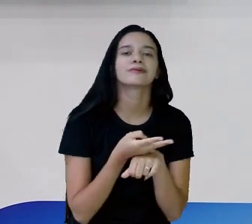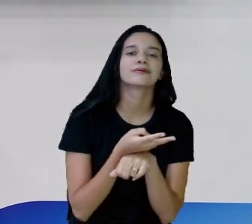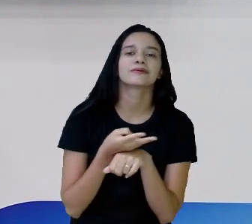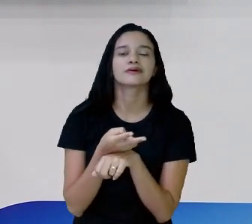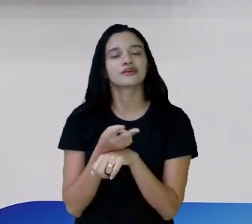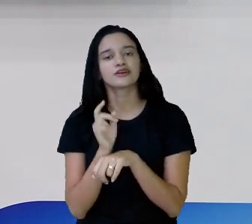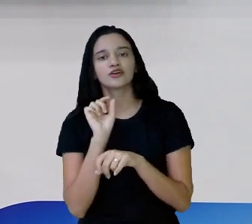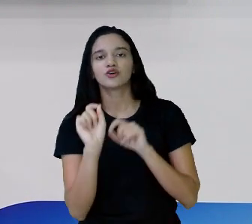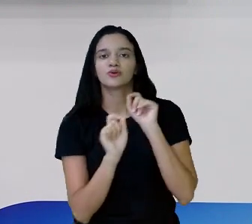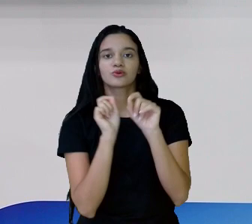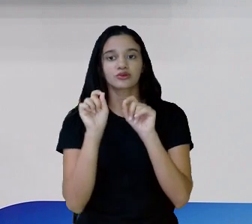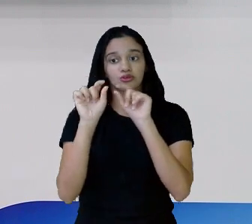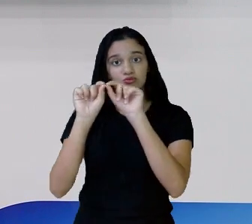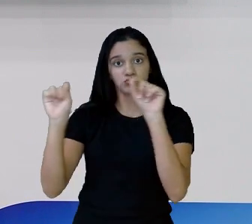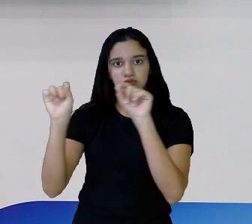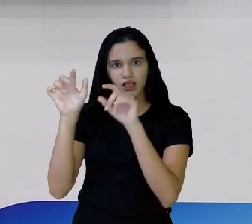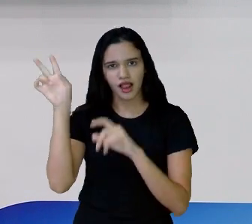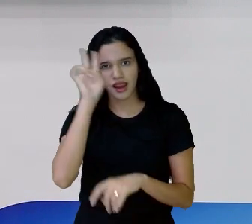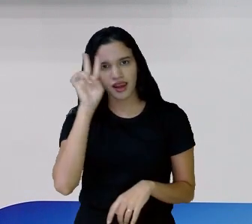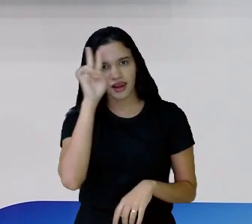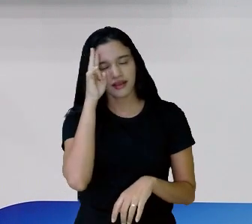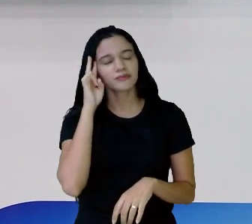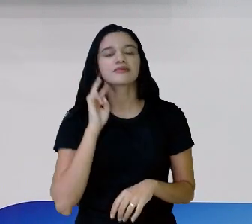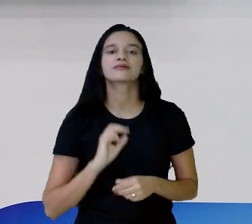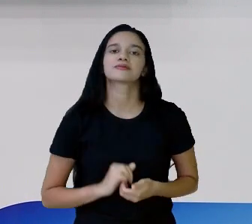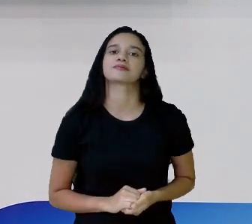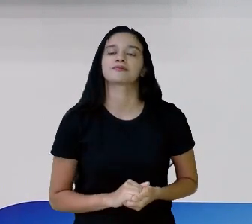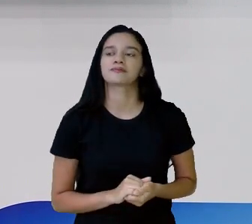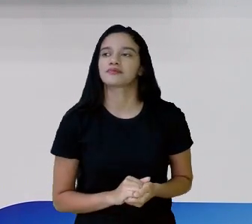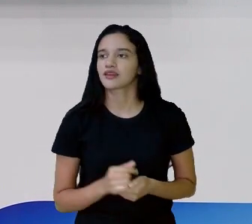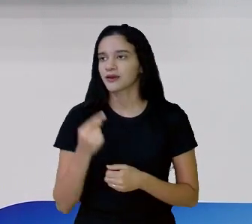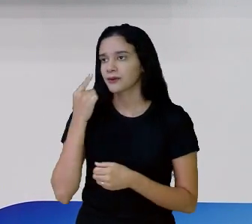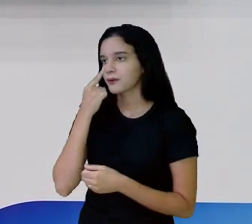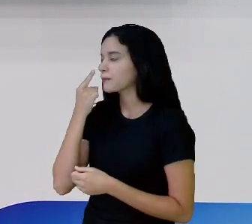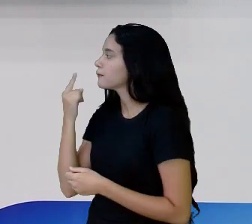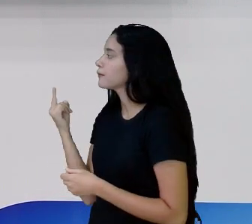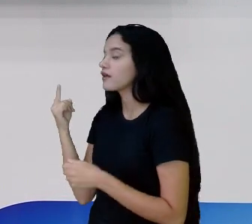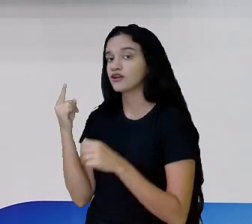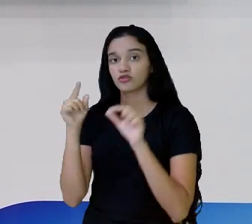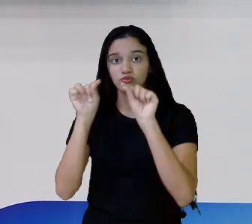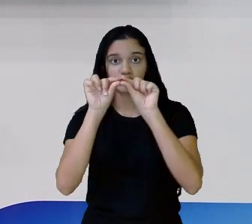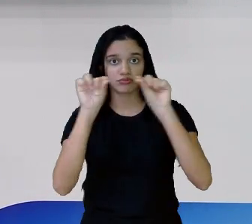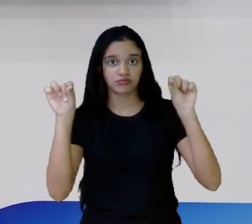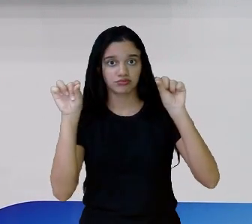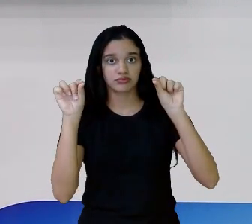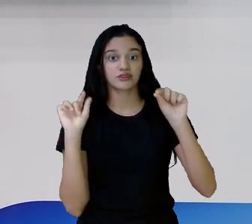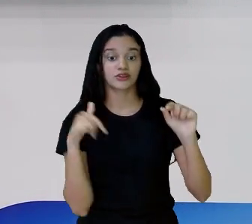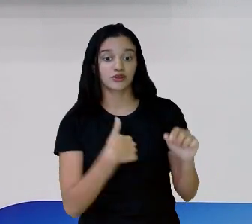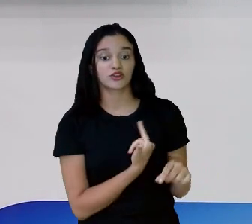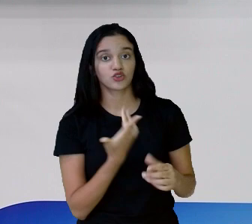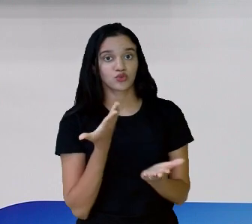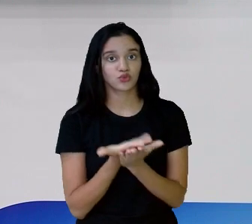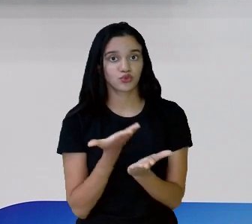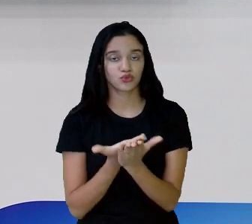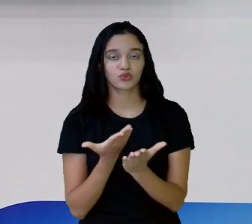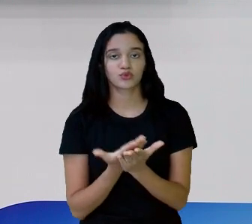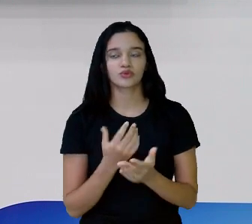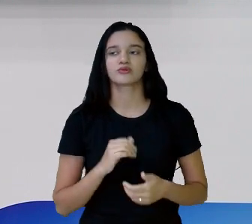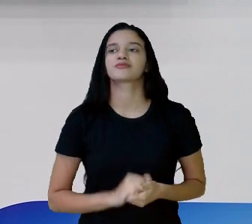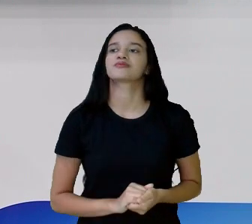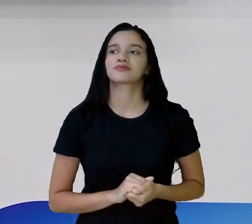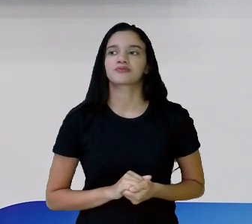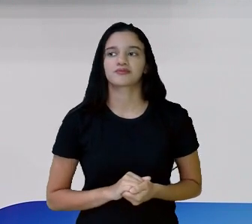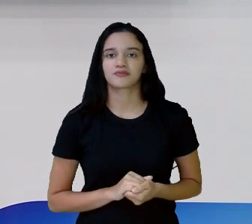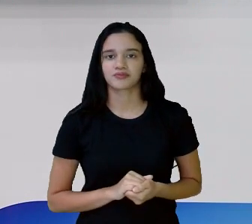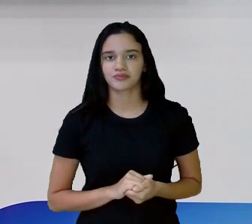um sinal de travessão. Lembra? O sinal de travessão, esse aqui, que a gente acabou de estudar, esse aqui, ó,